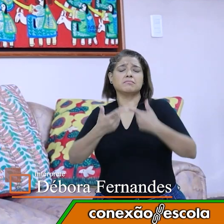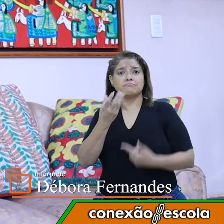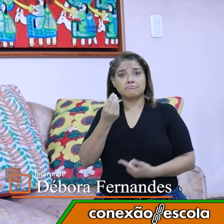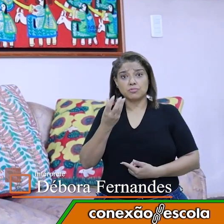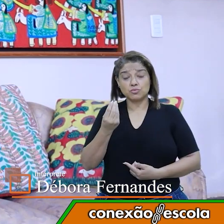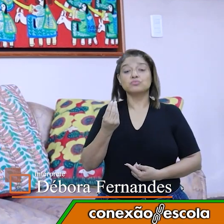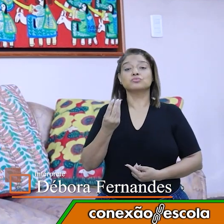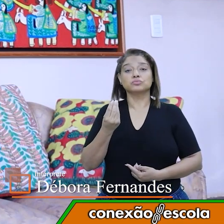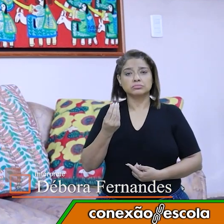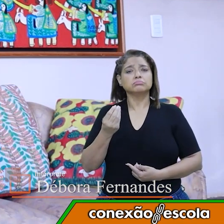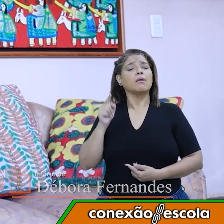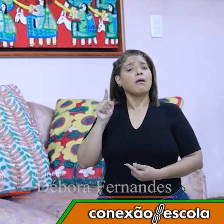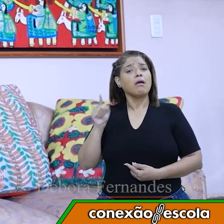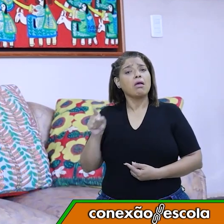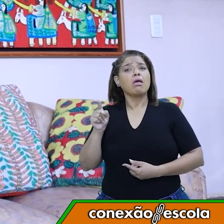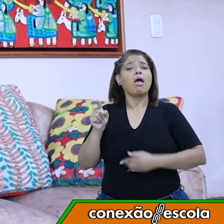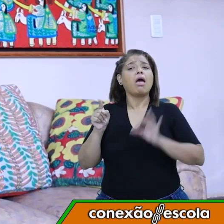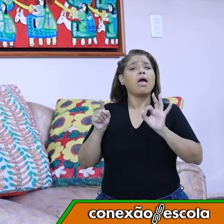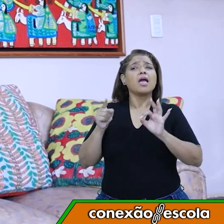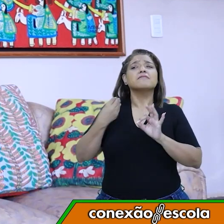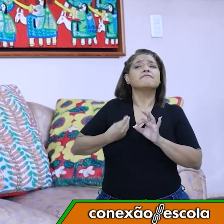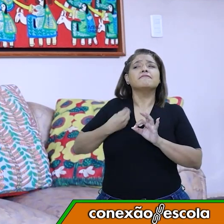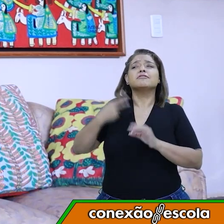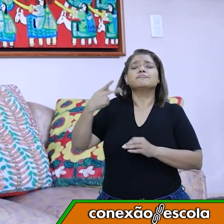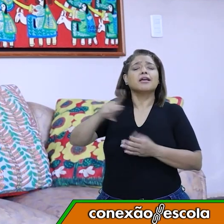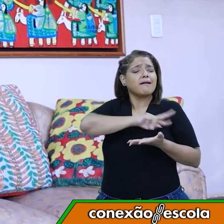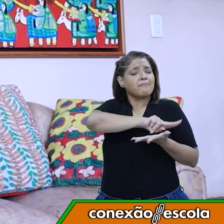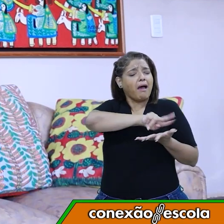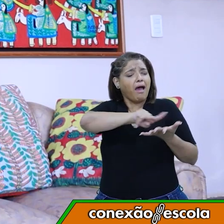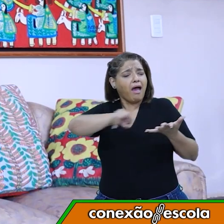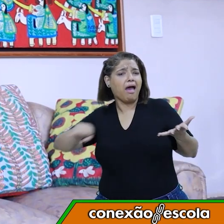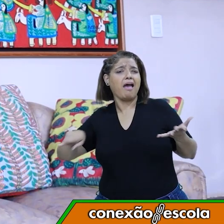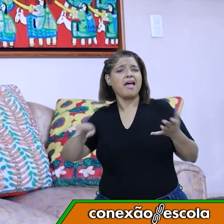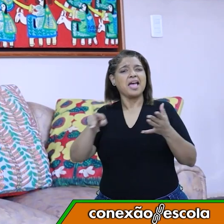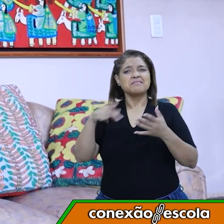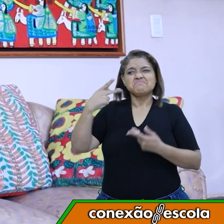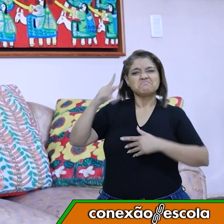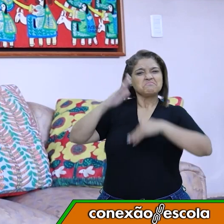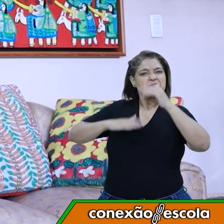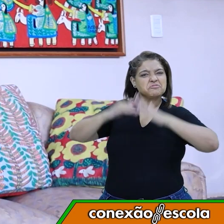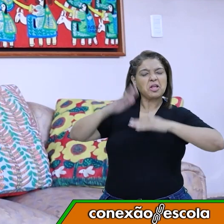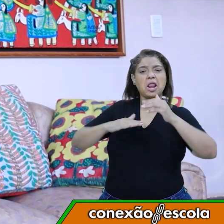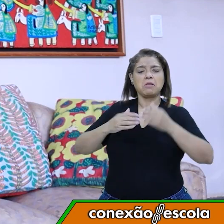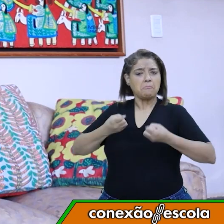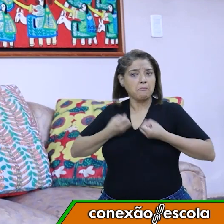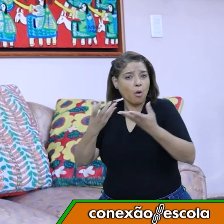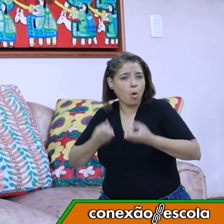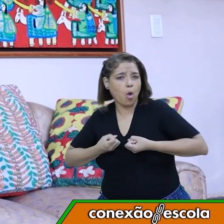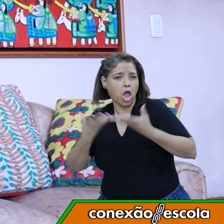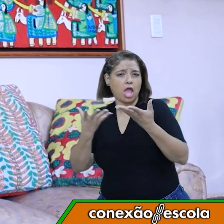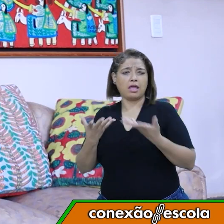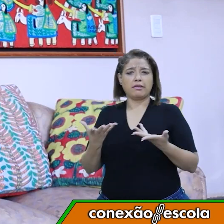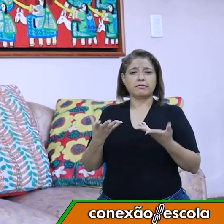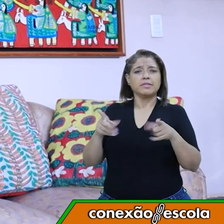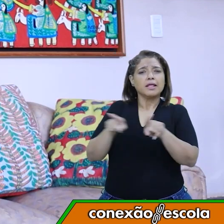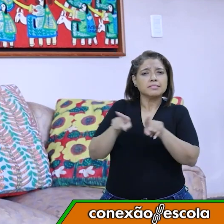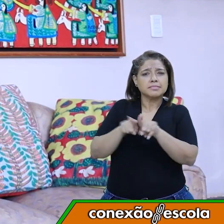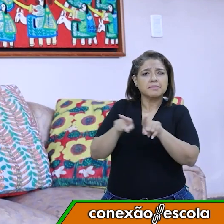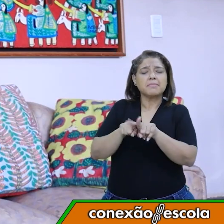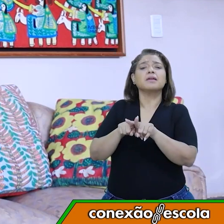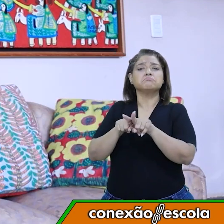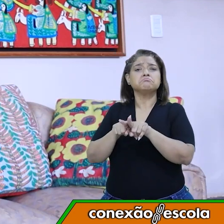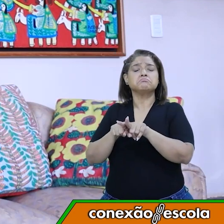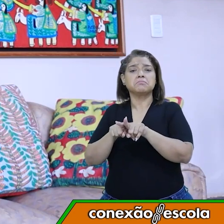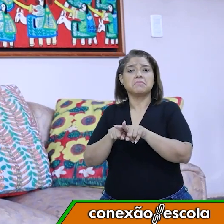Ele fez tudo na vida dele, entendeu? Então, ele foi poeta, tentou ser poeta, tentou ser